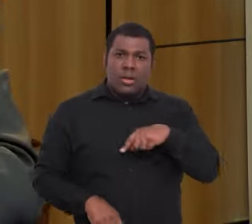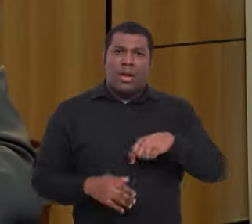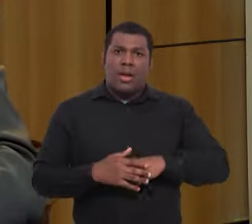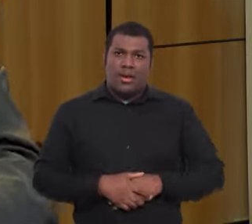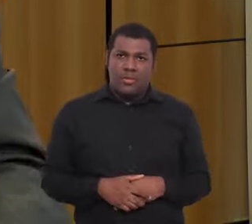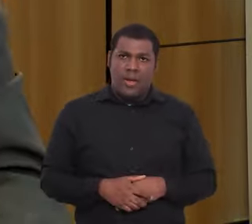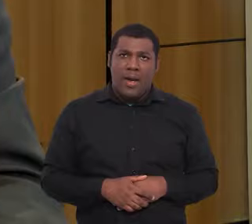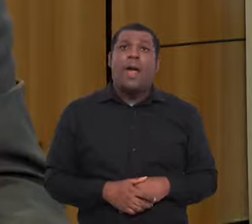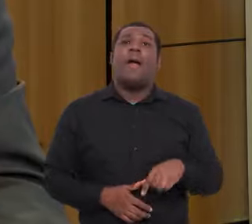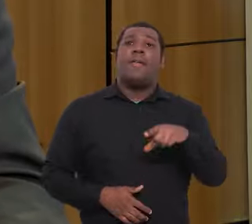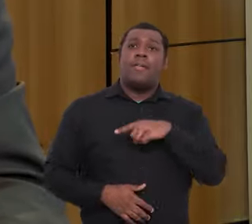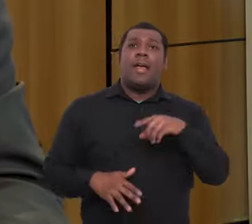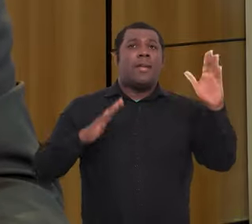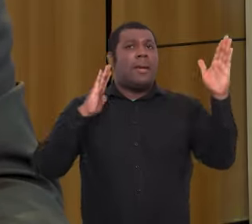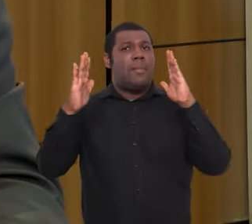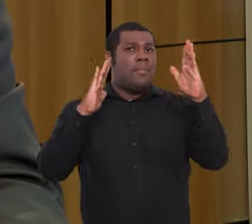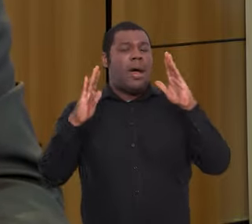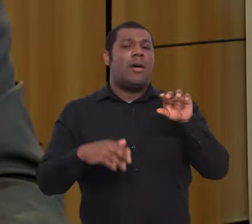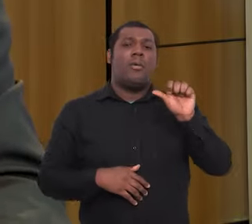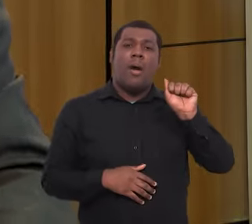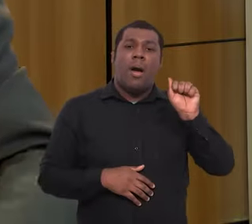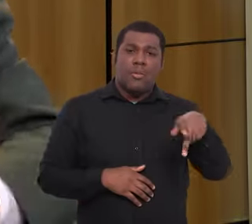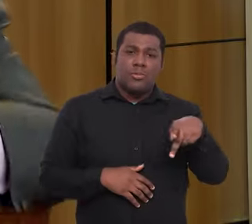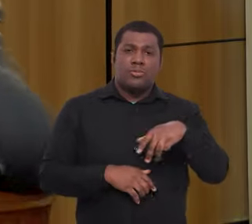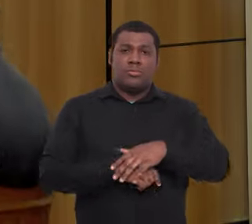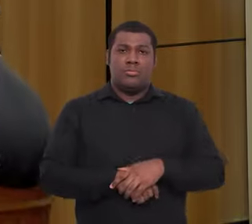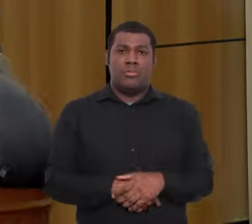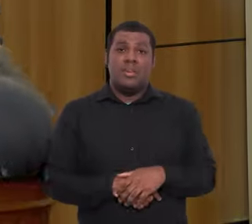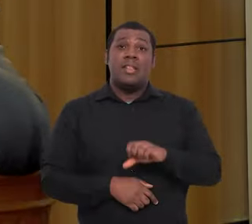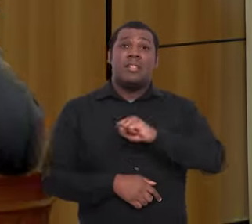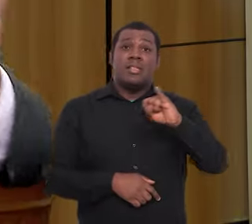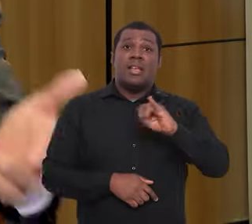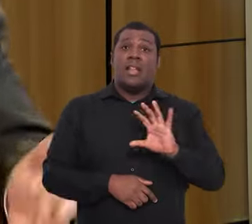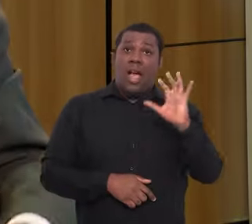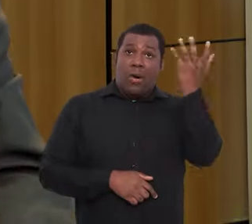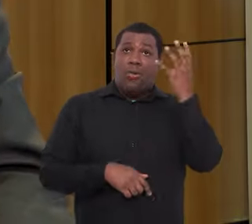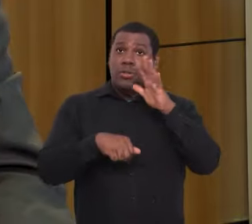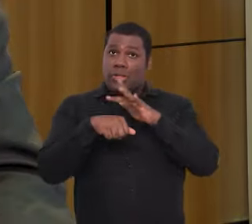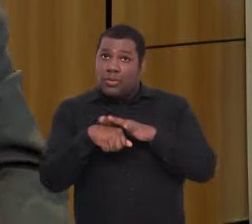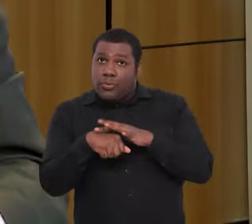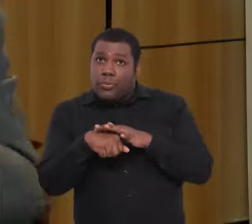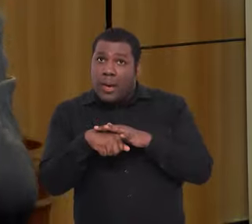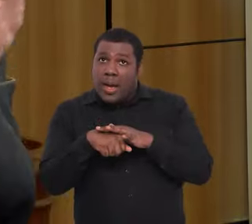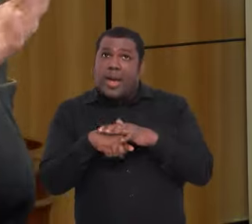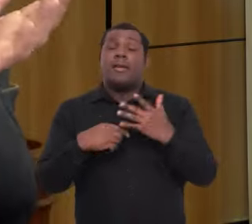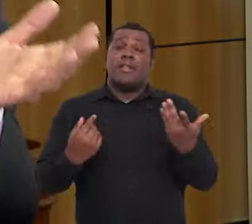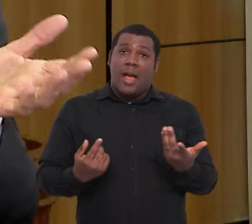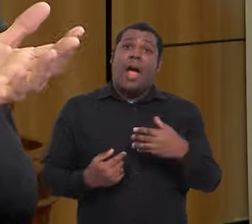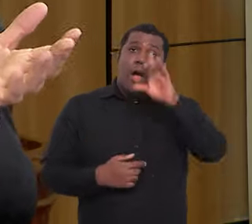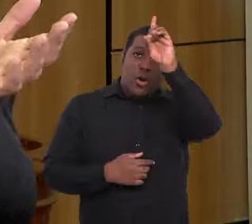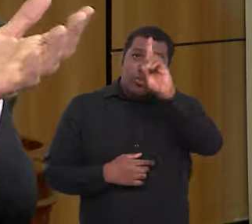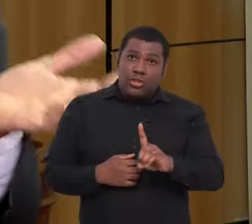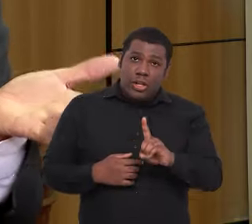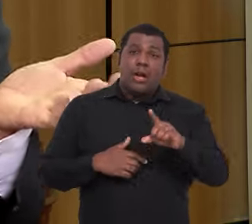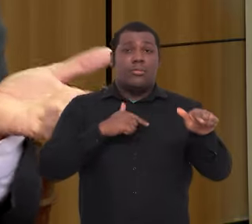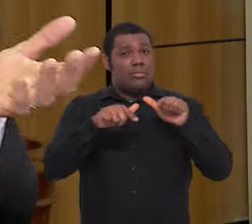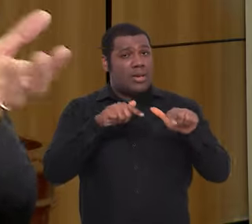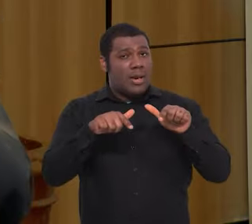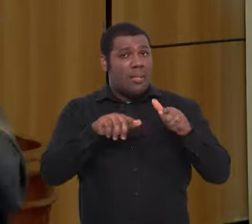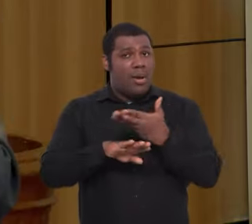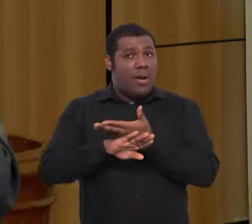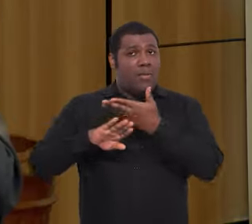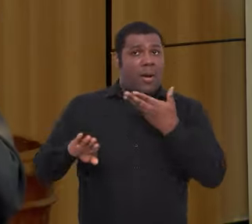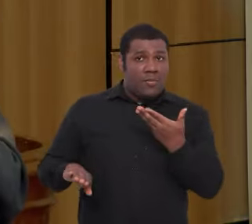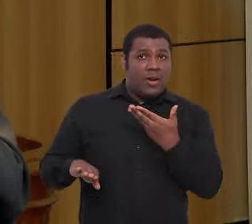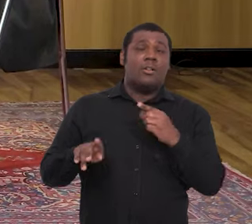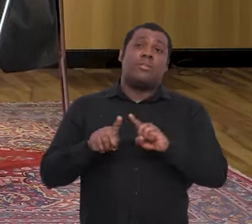se aposentar você vai ter auxílio de doença Caso você fique doente então você tem um conjunto de proteção